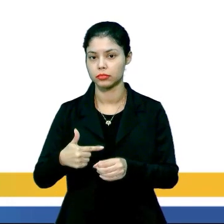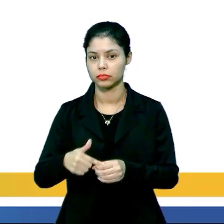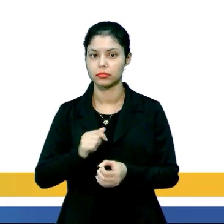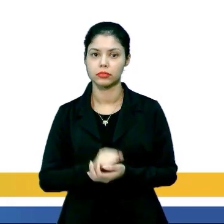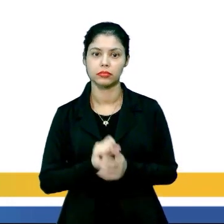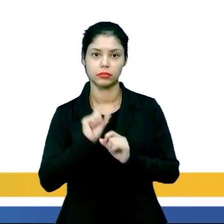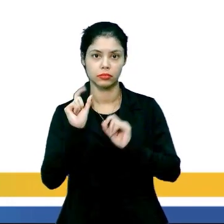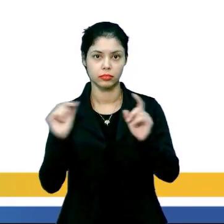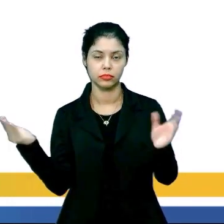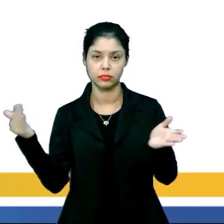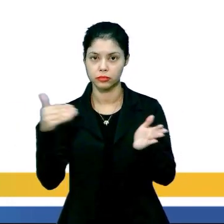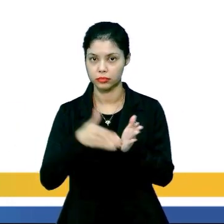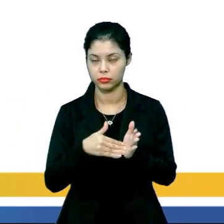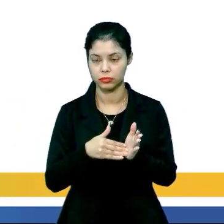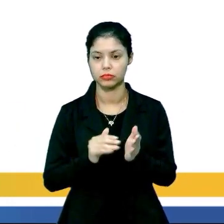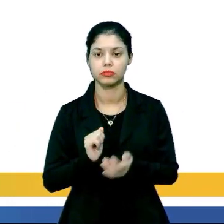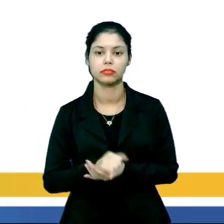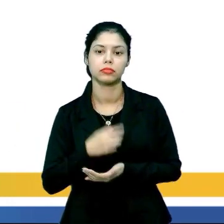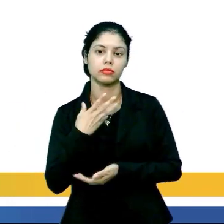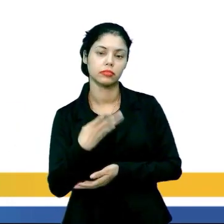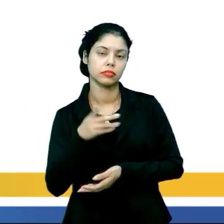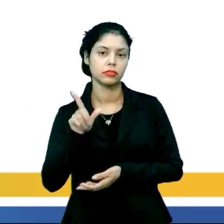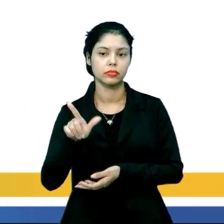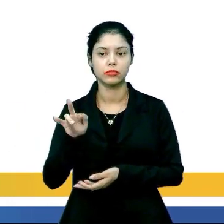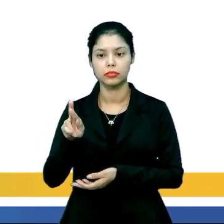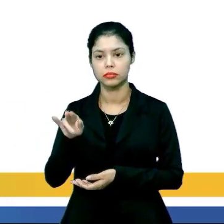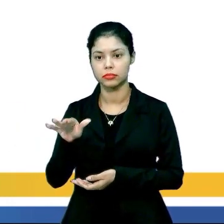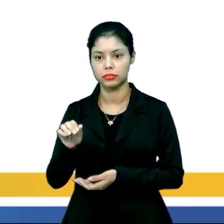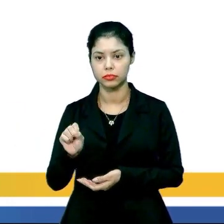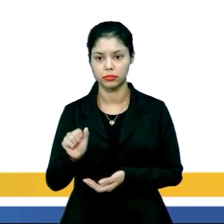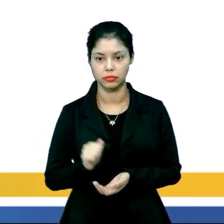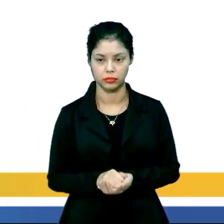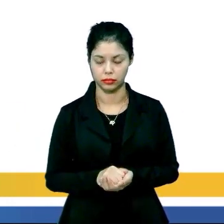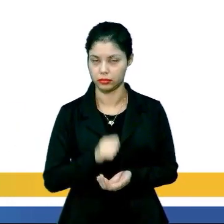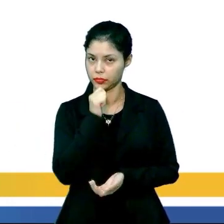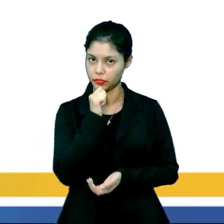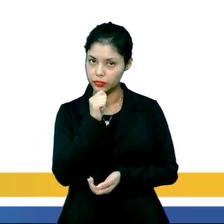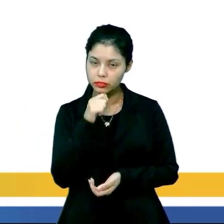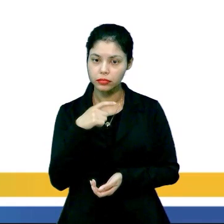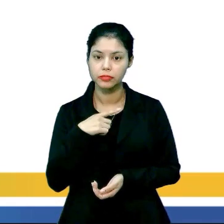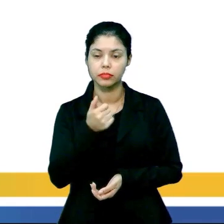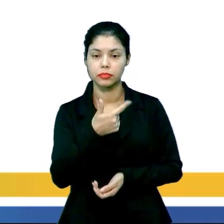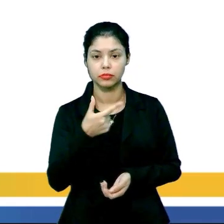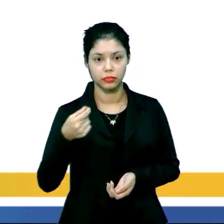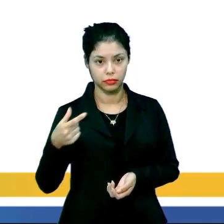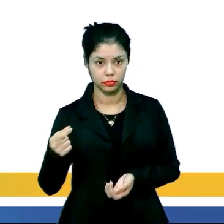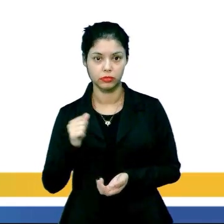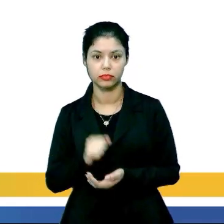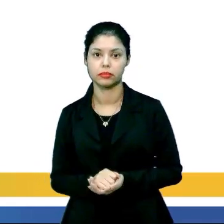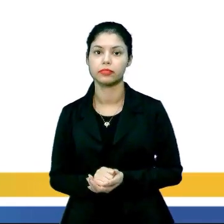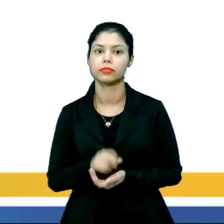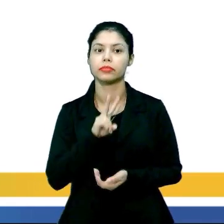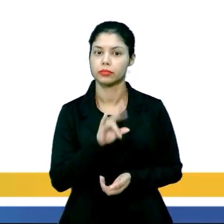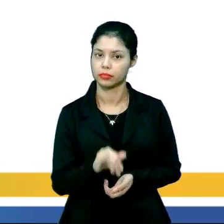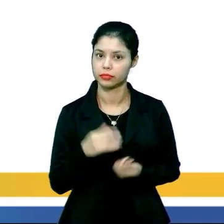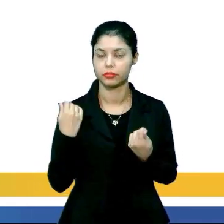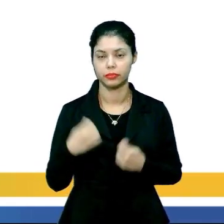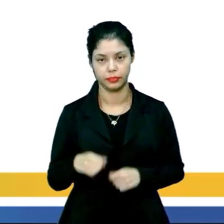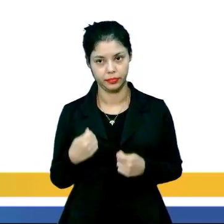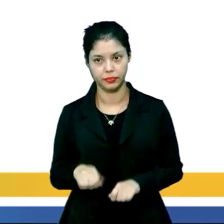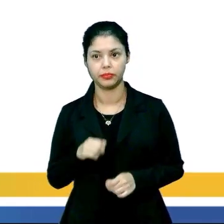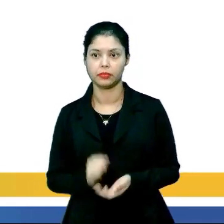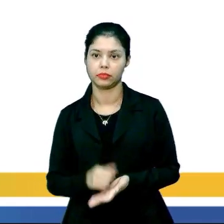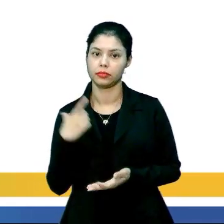Estrela até o destino, 4 litros de gasolina. Mas ainda tem os 200 quilômetros que ele irá